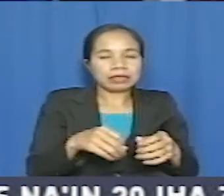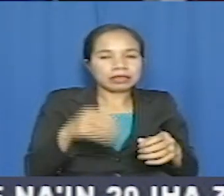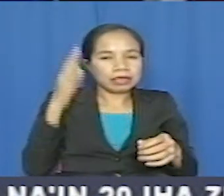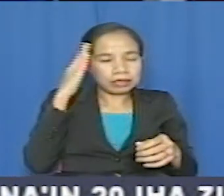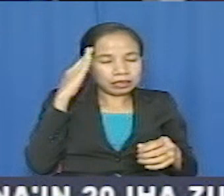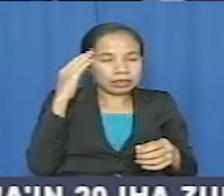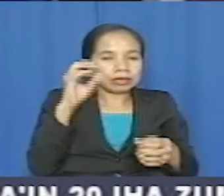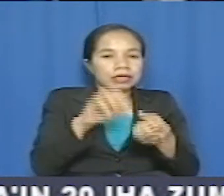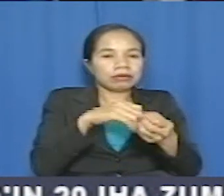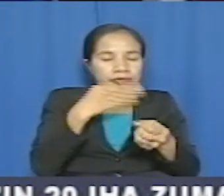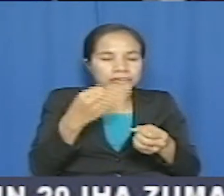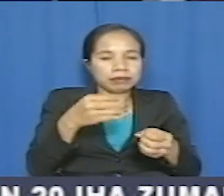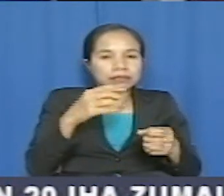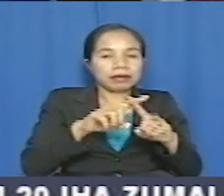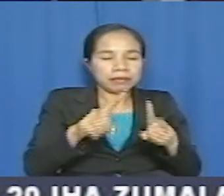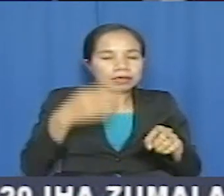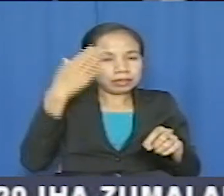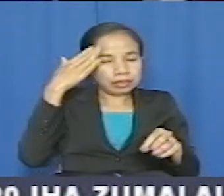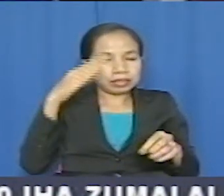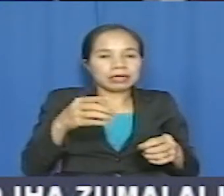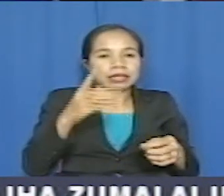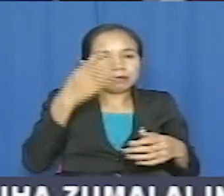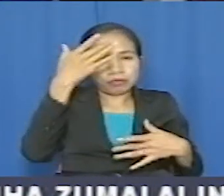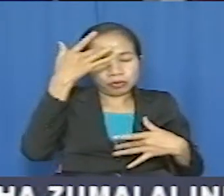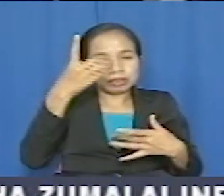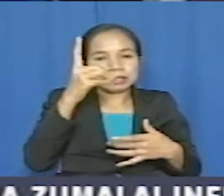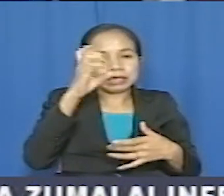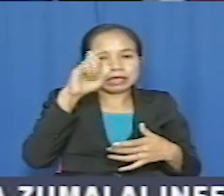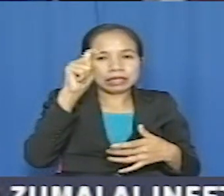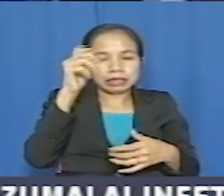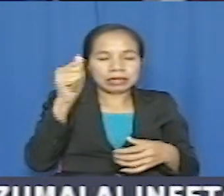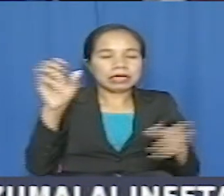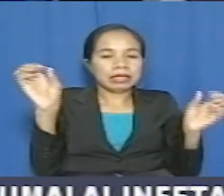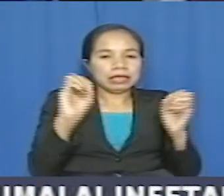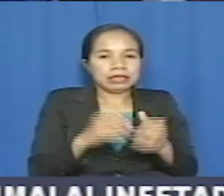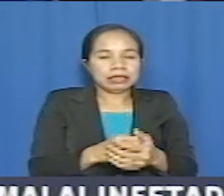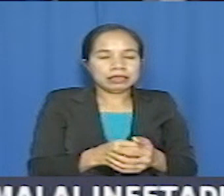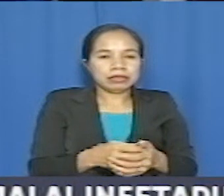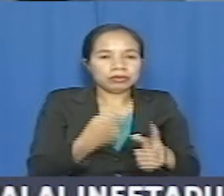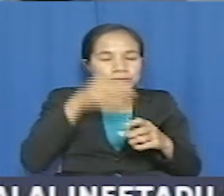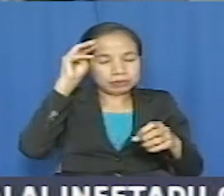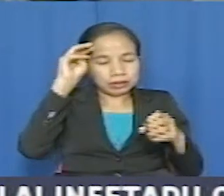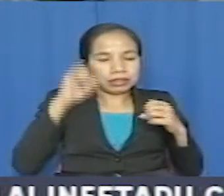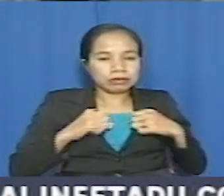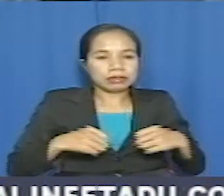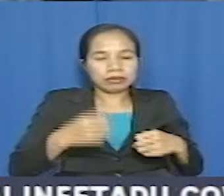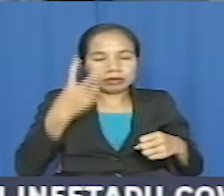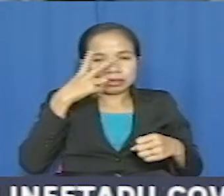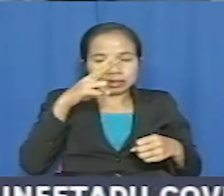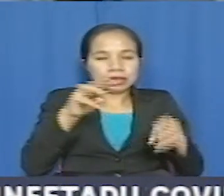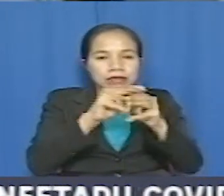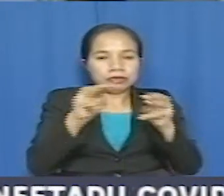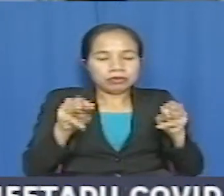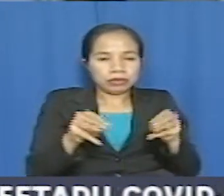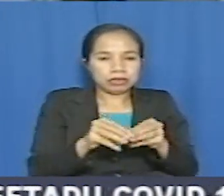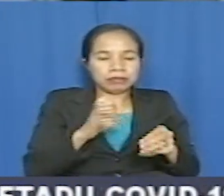lahte tede ida ne delta kala oke mai be ia parte selo kita hare kata ors dan ku sidado so si ministero saudi ni hare kata ia munisipiu sela